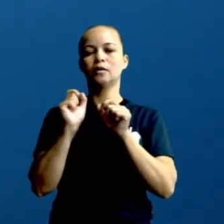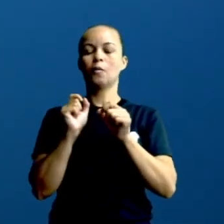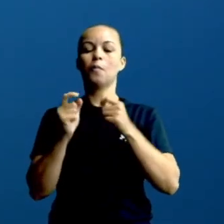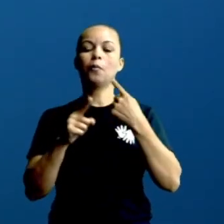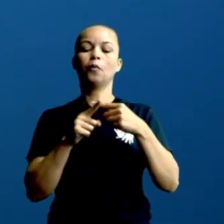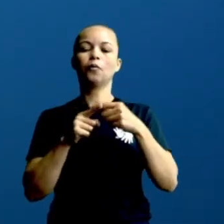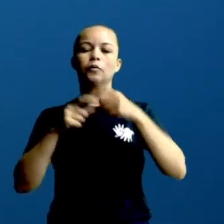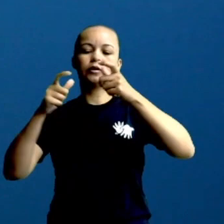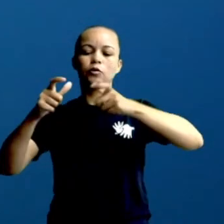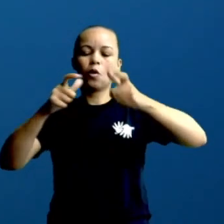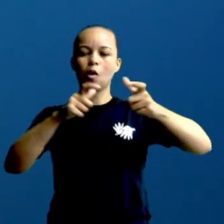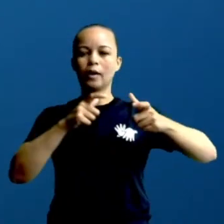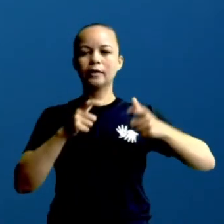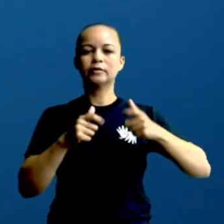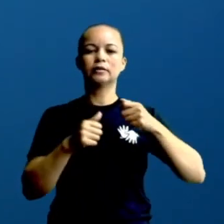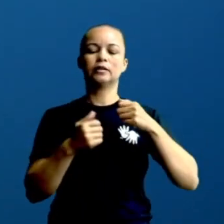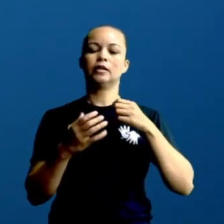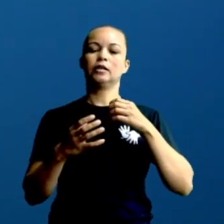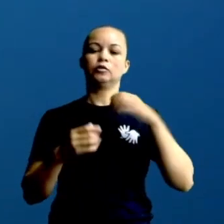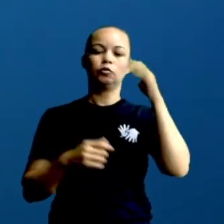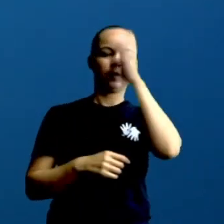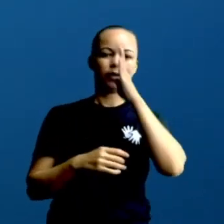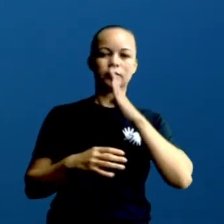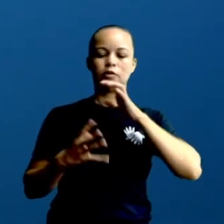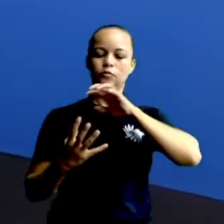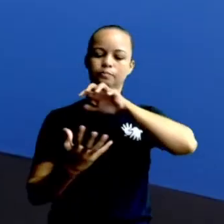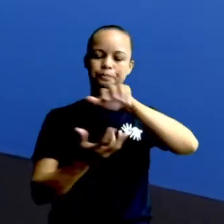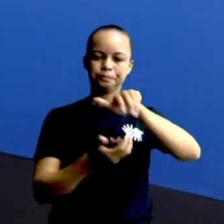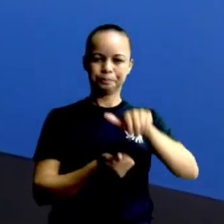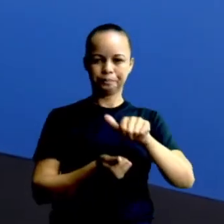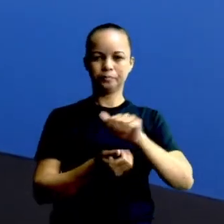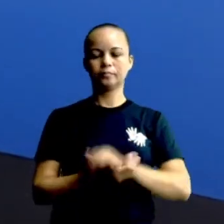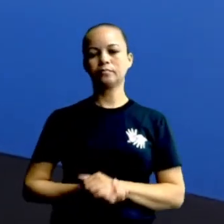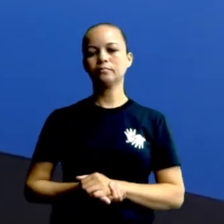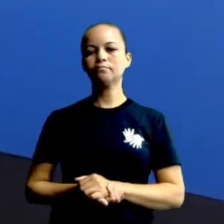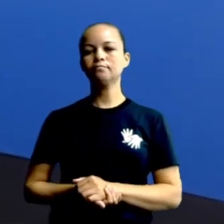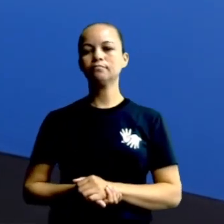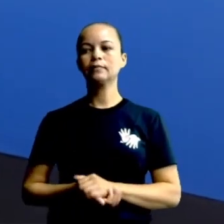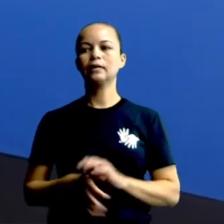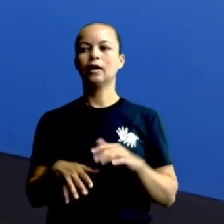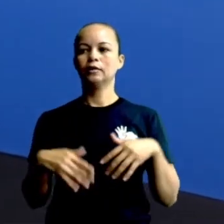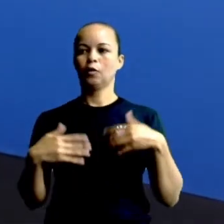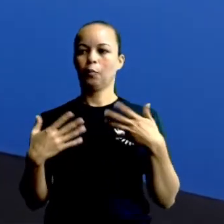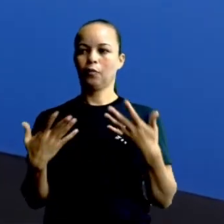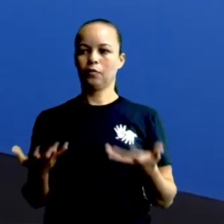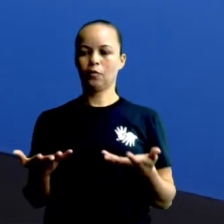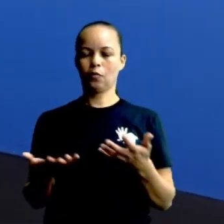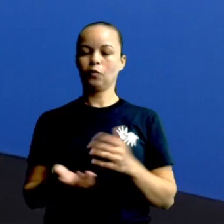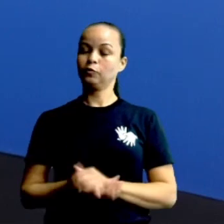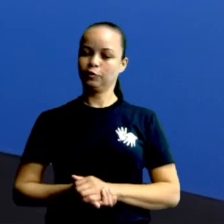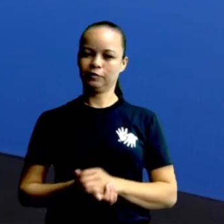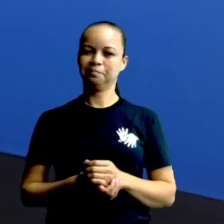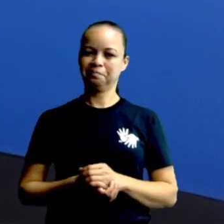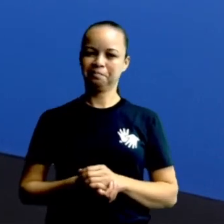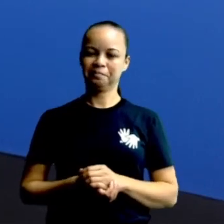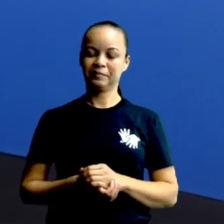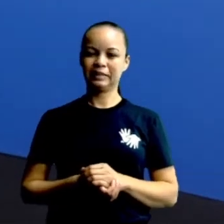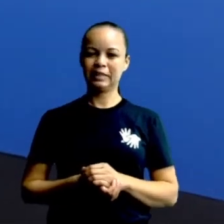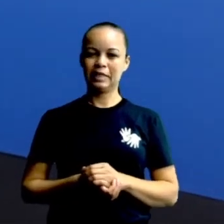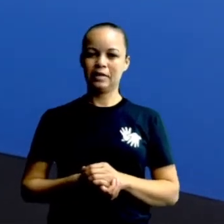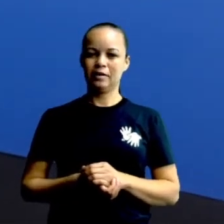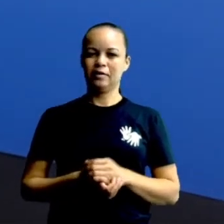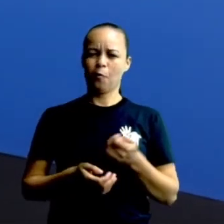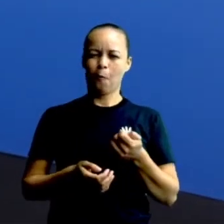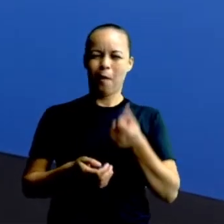localização do Brasil no planeta Terra. Por hoje, pessoal, é só. Ufa, quase que não acaba, né?